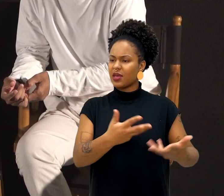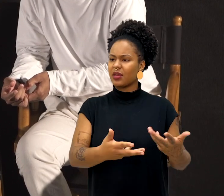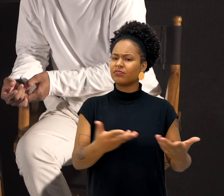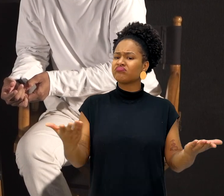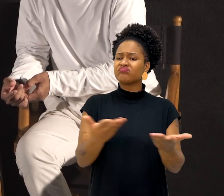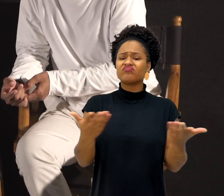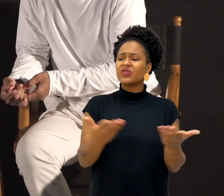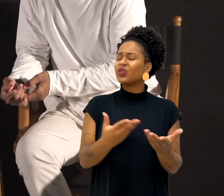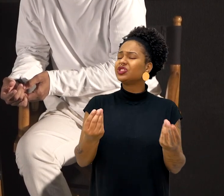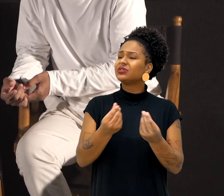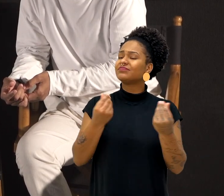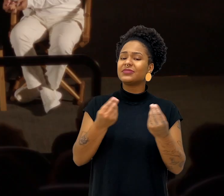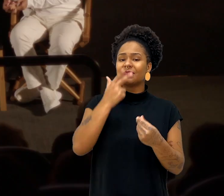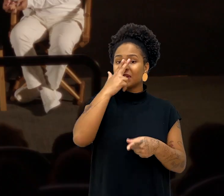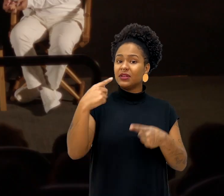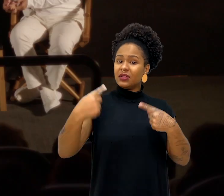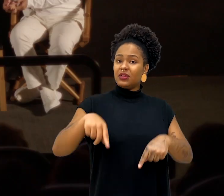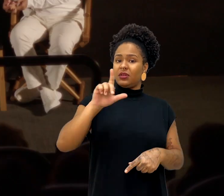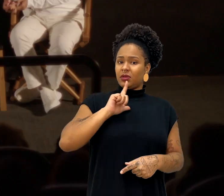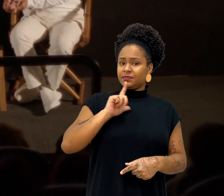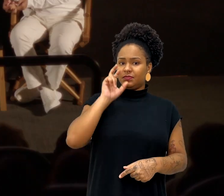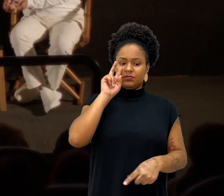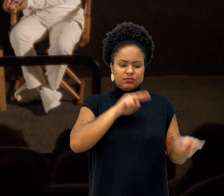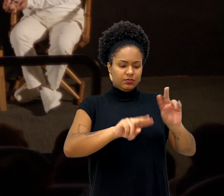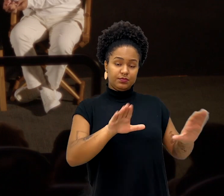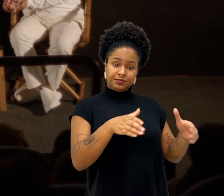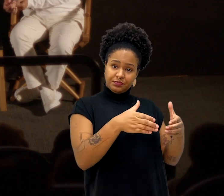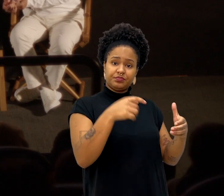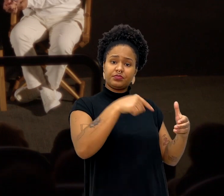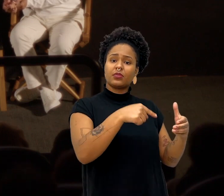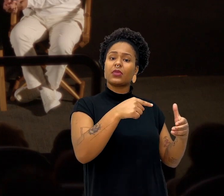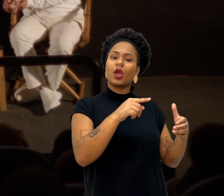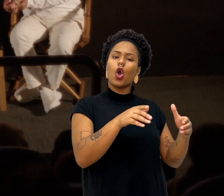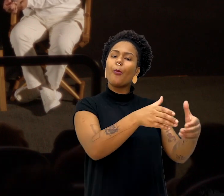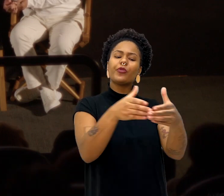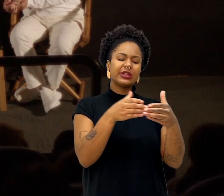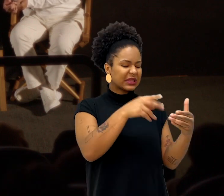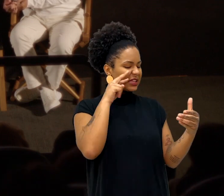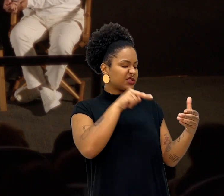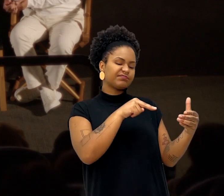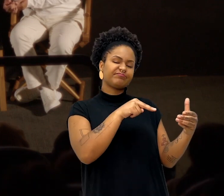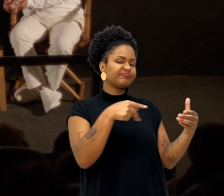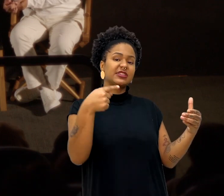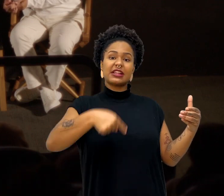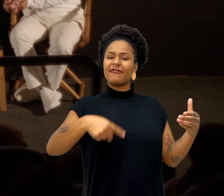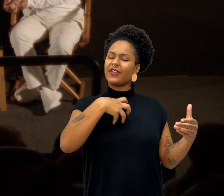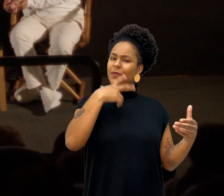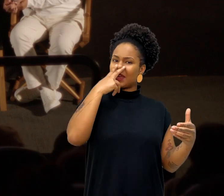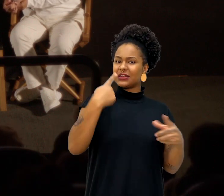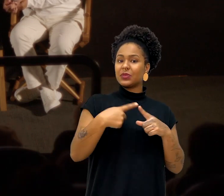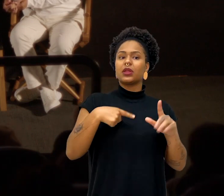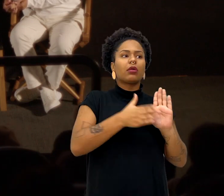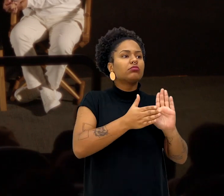corre. E hoje já é muito mais desafiador olhar para esses grupos comunitários, que estão puxando e cobrando